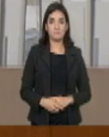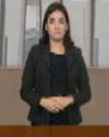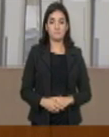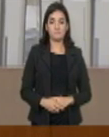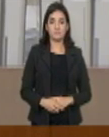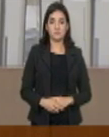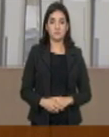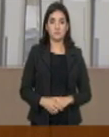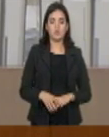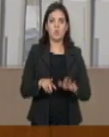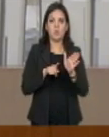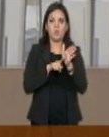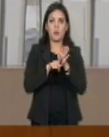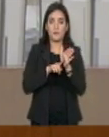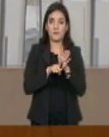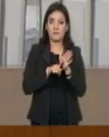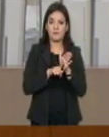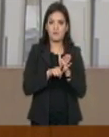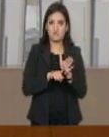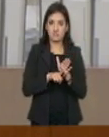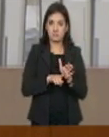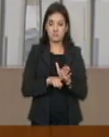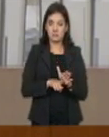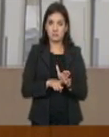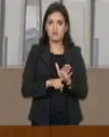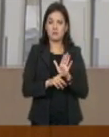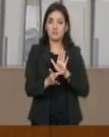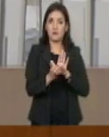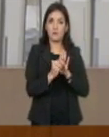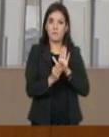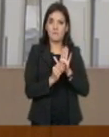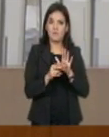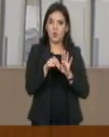do Banco Nacional de mandados de prisão,